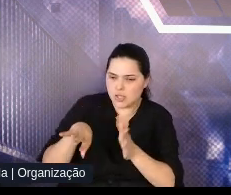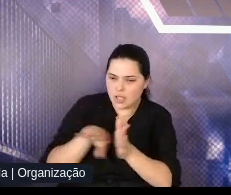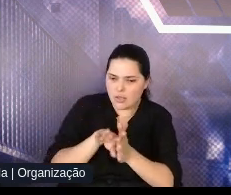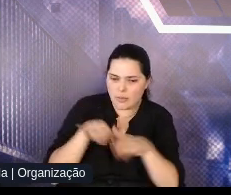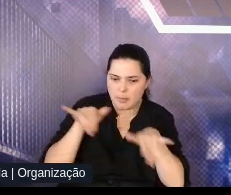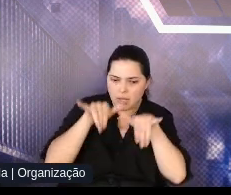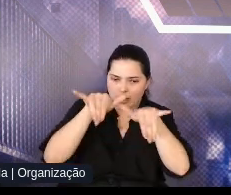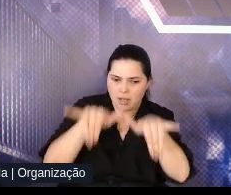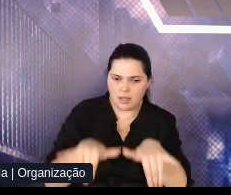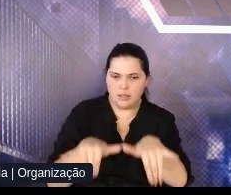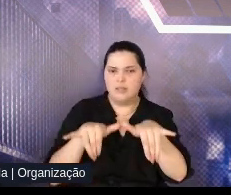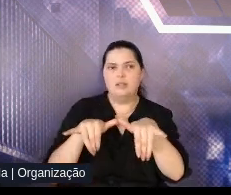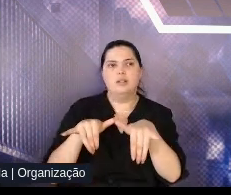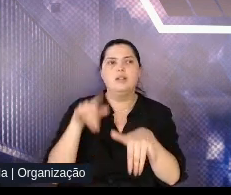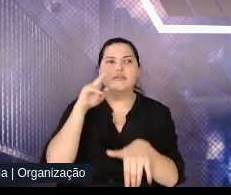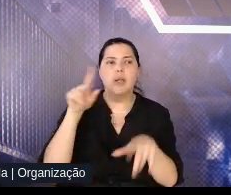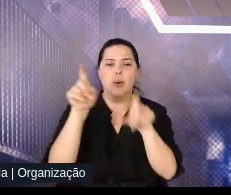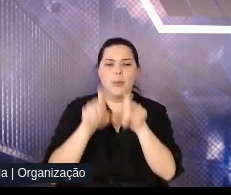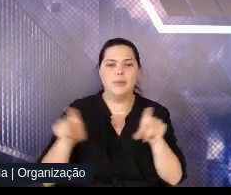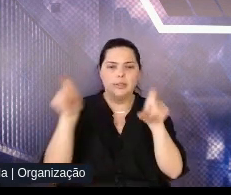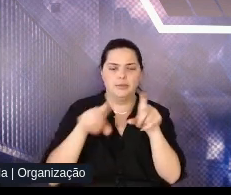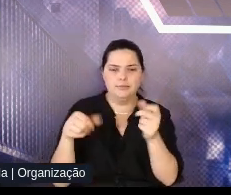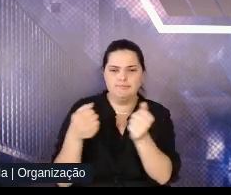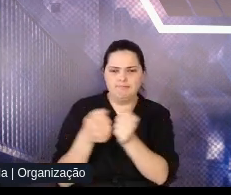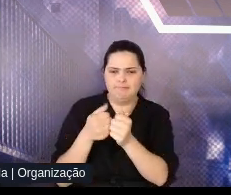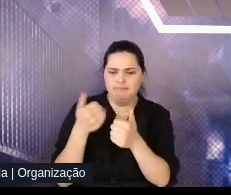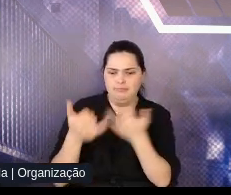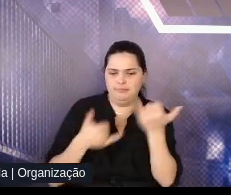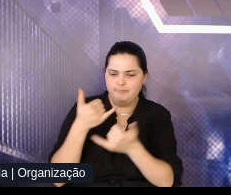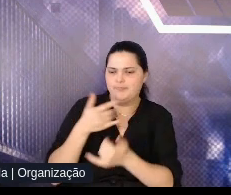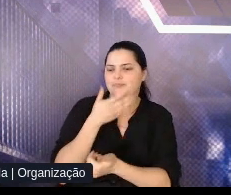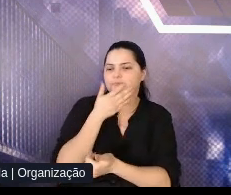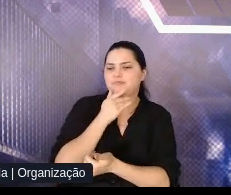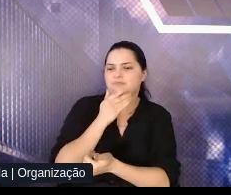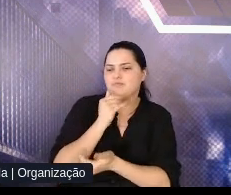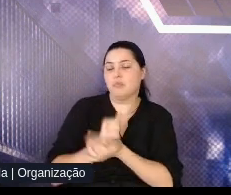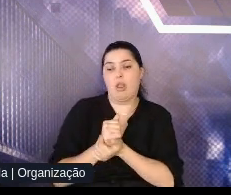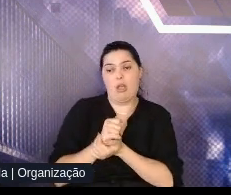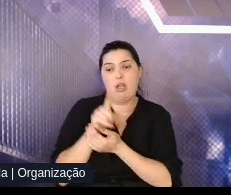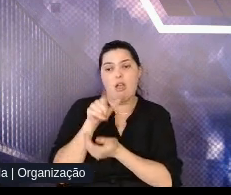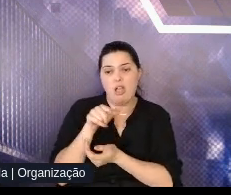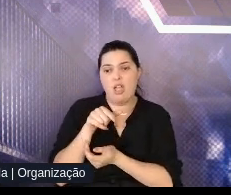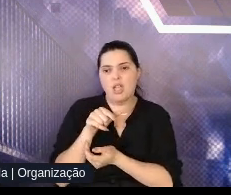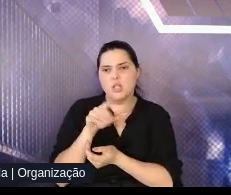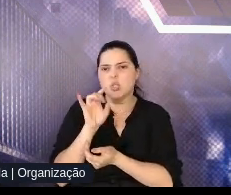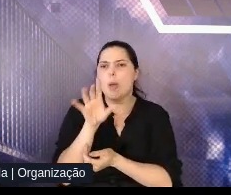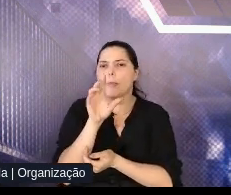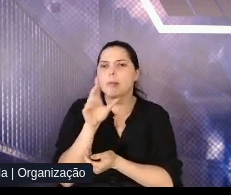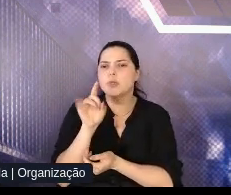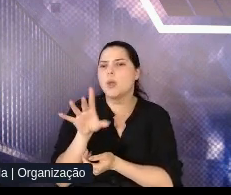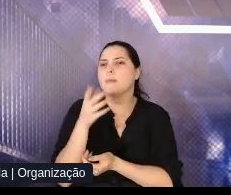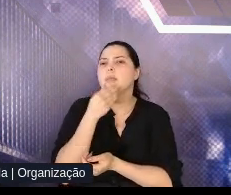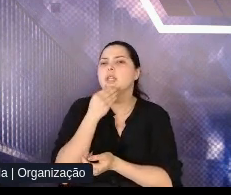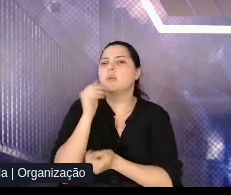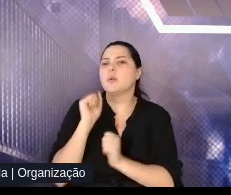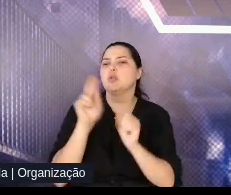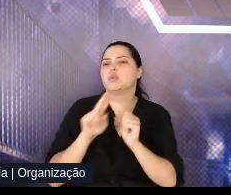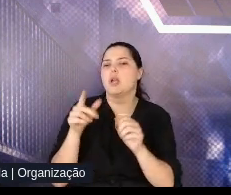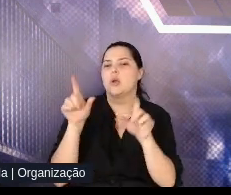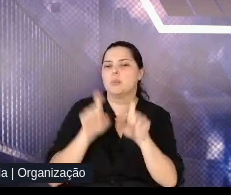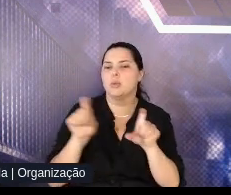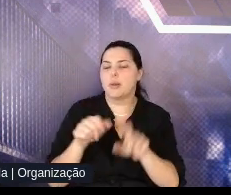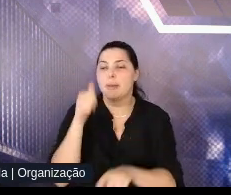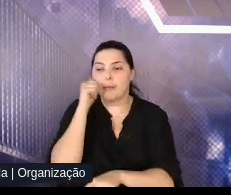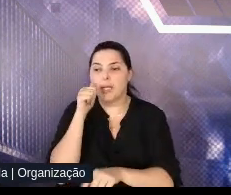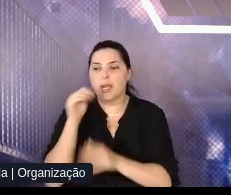mercados grandes, aí viu o computador ali junto com o brinquedo de menino. Vamos associar, então, que só menino tem que usar computador. A menina vai ter que